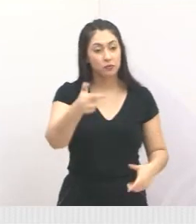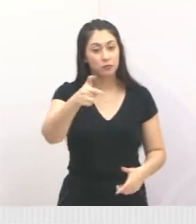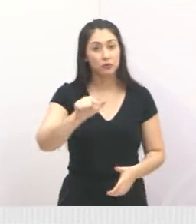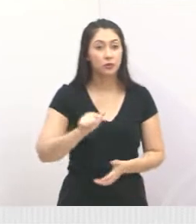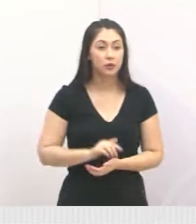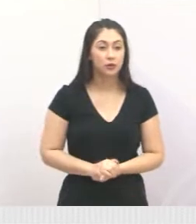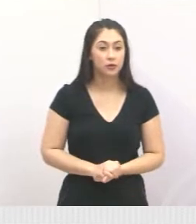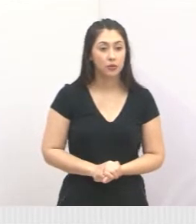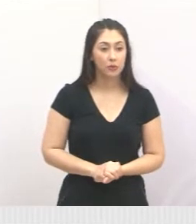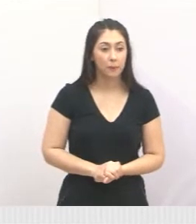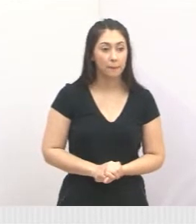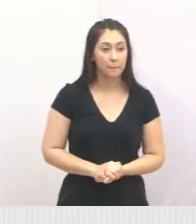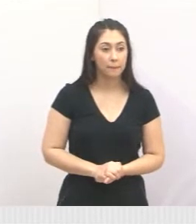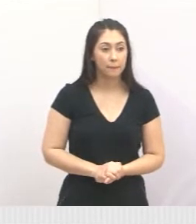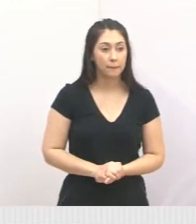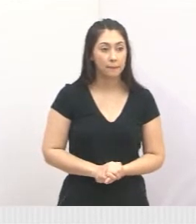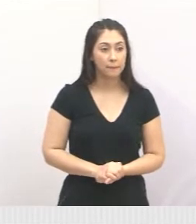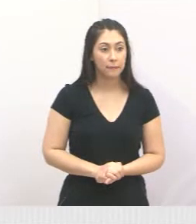Próximo.